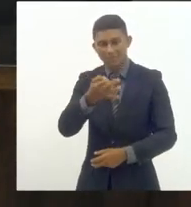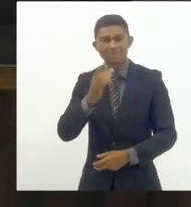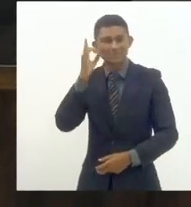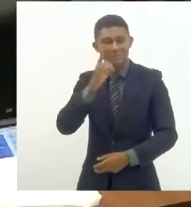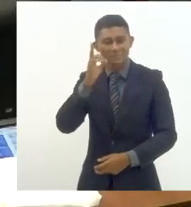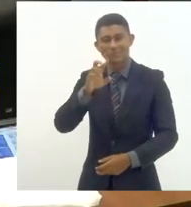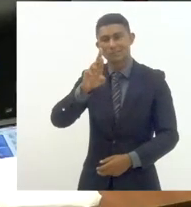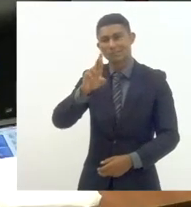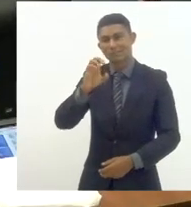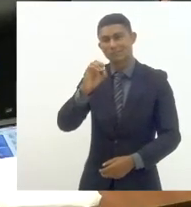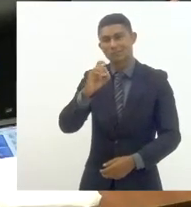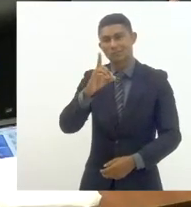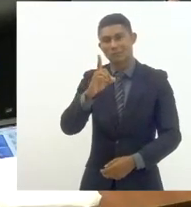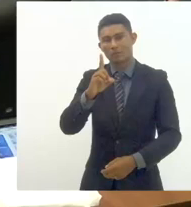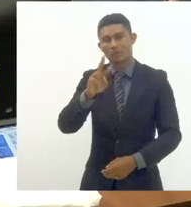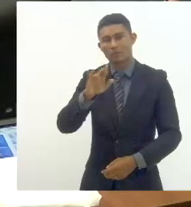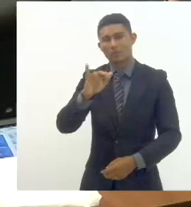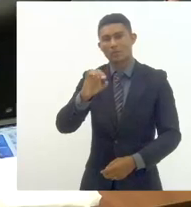Amorim.